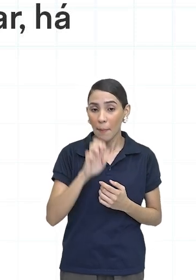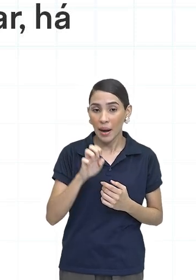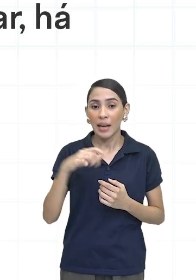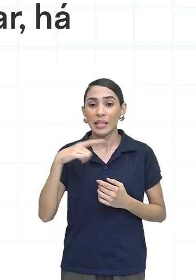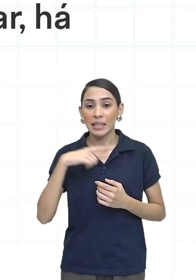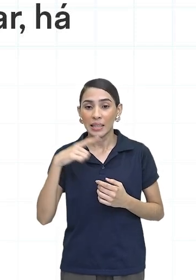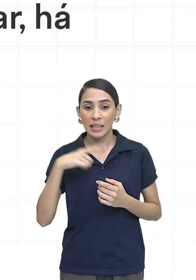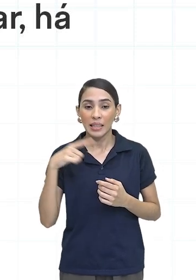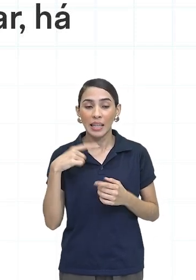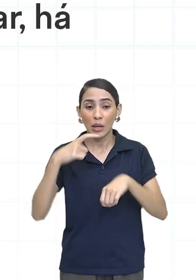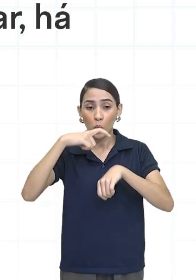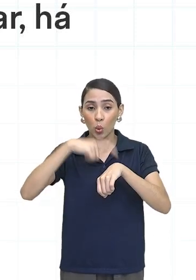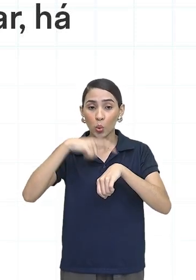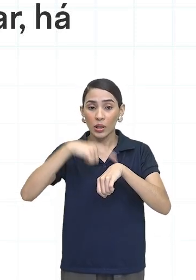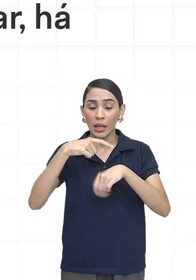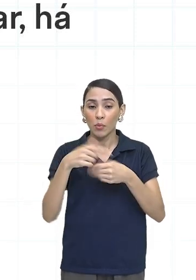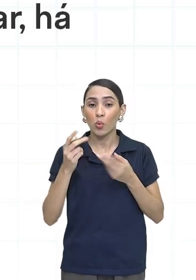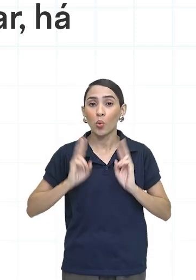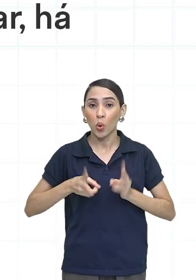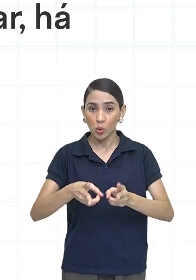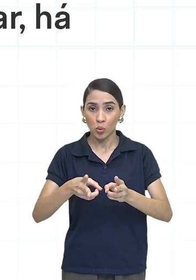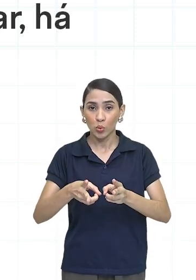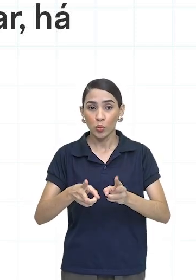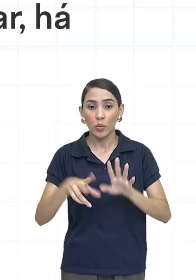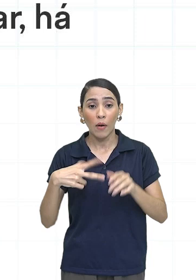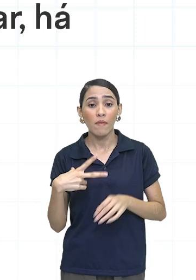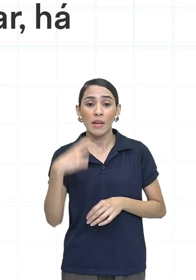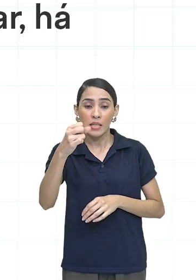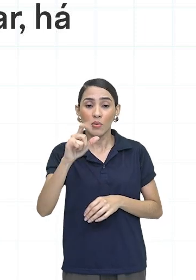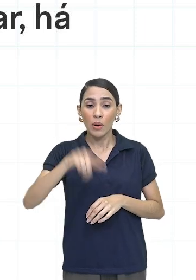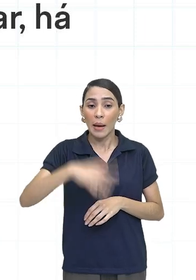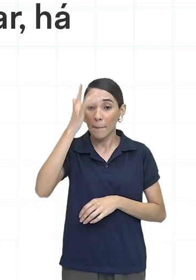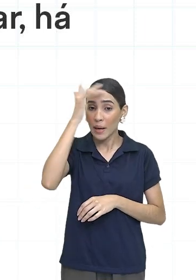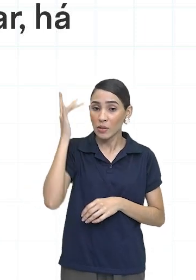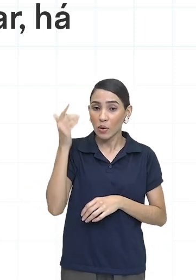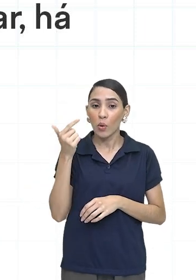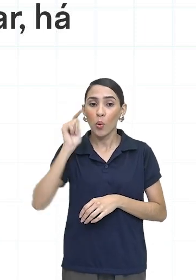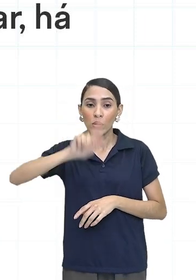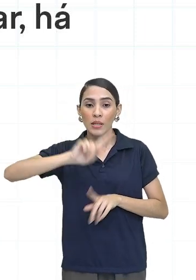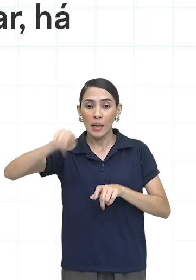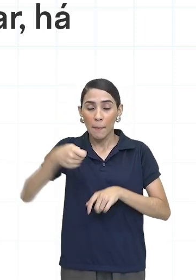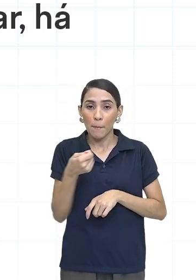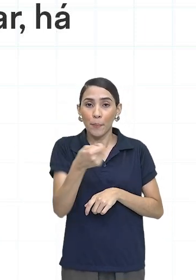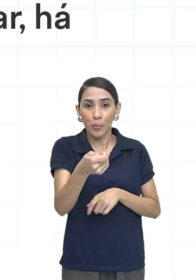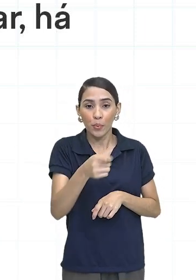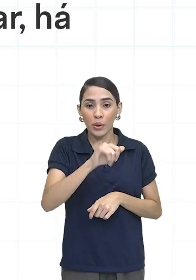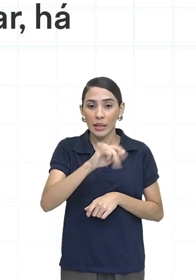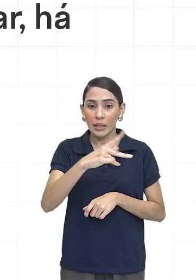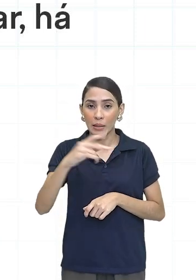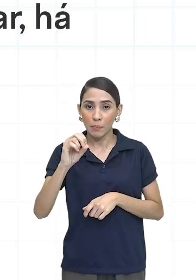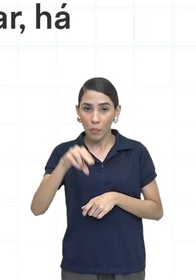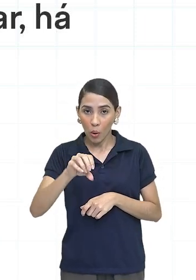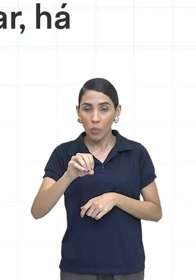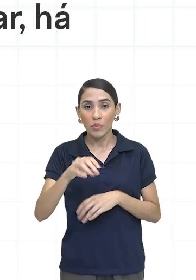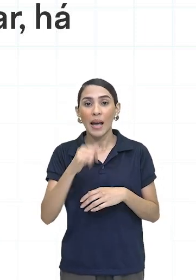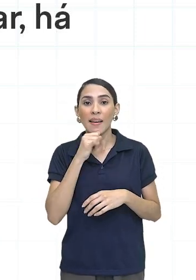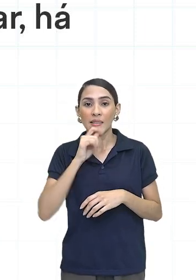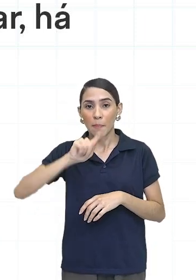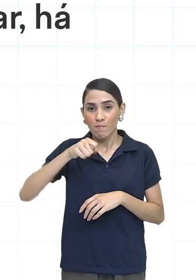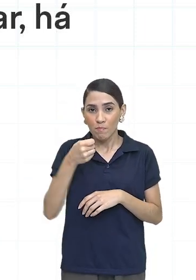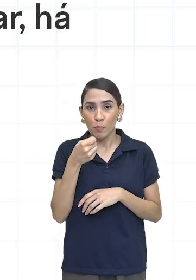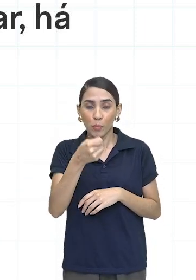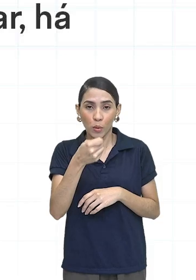uma prorrogação. O vencedor é aquele que aplicar primeiro um ippon, ou seja, um